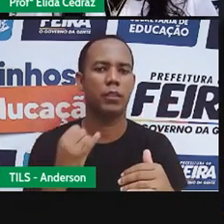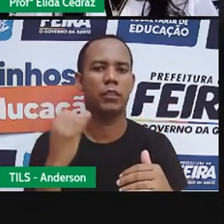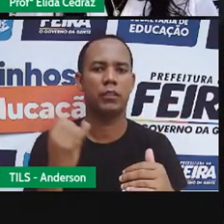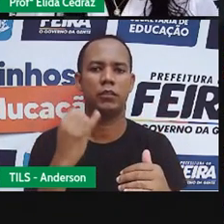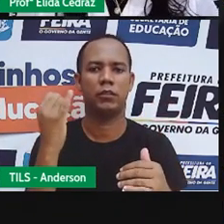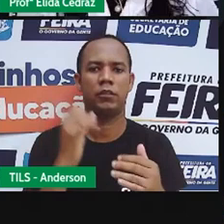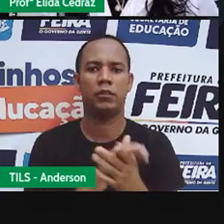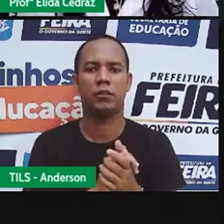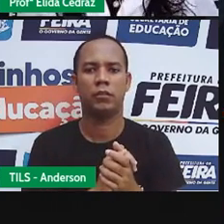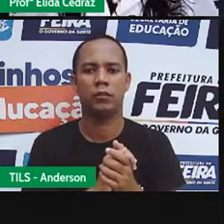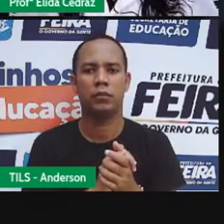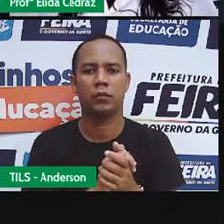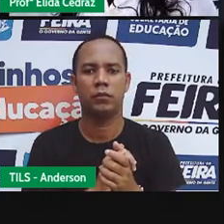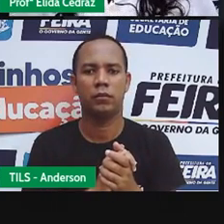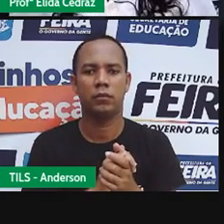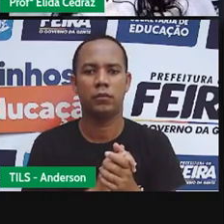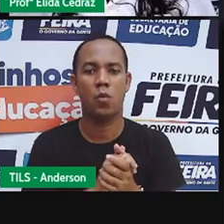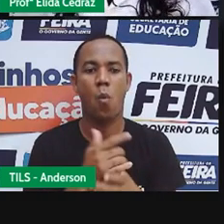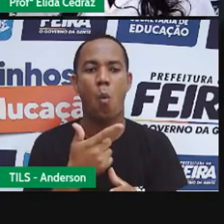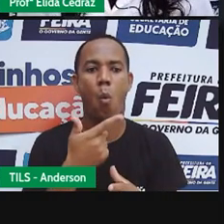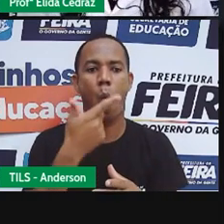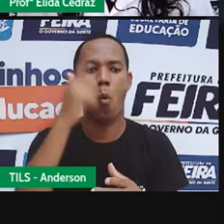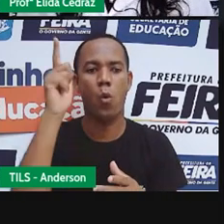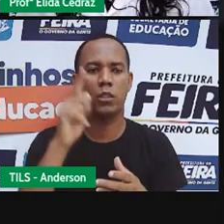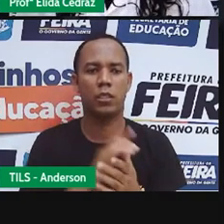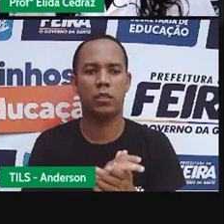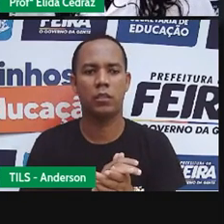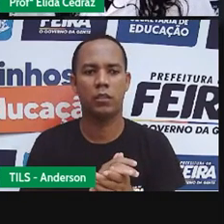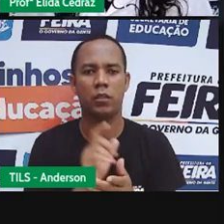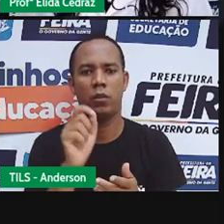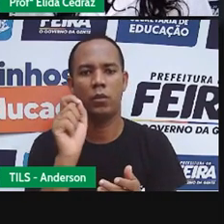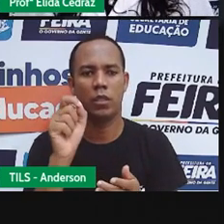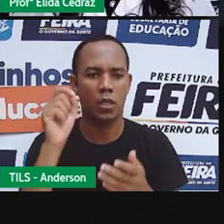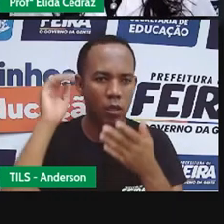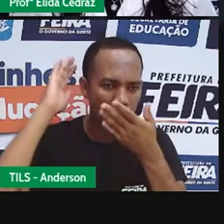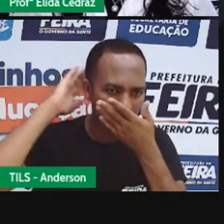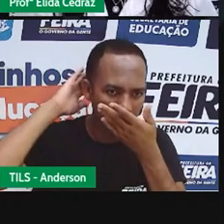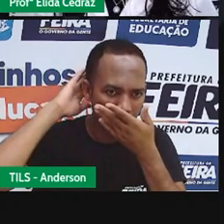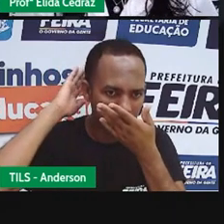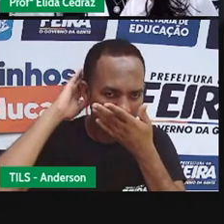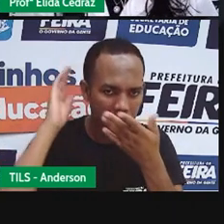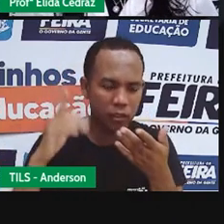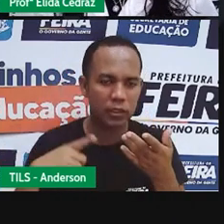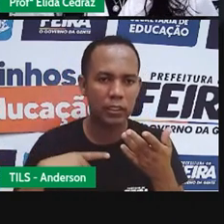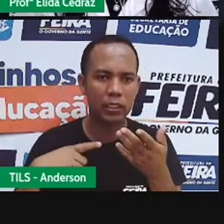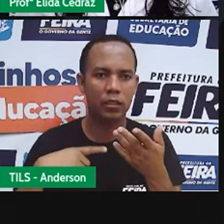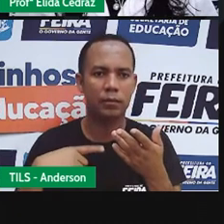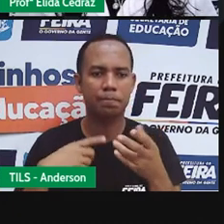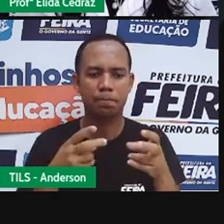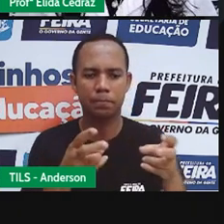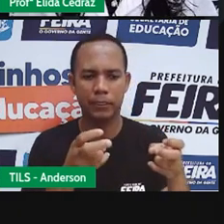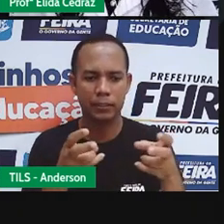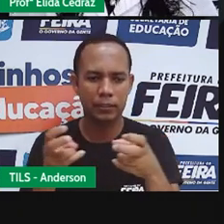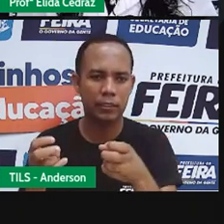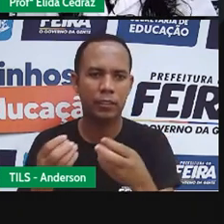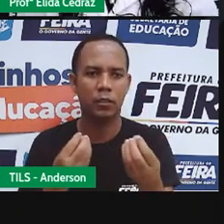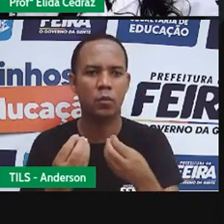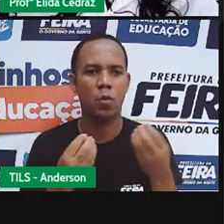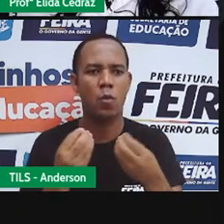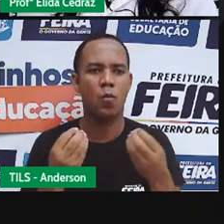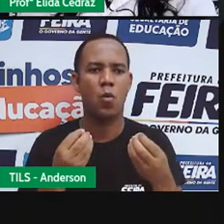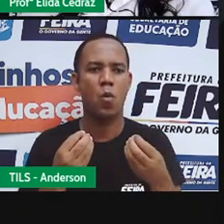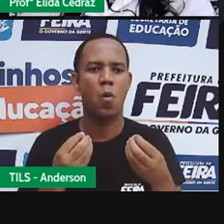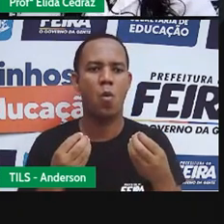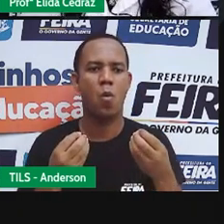esse. Outra coisa que os indígenas possuem eles têm uma tradição de